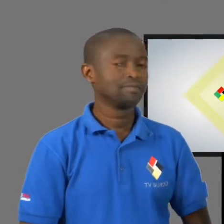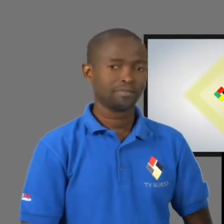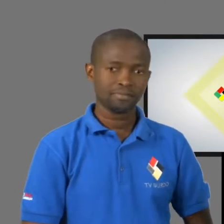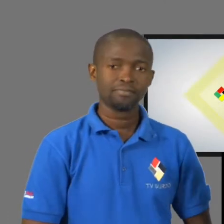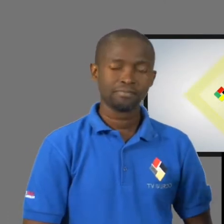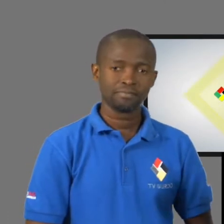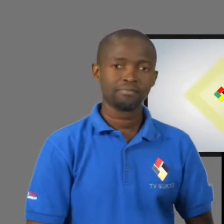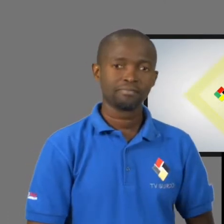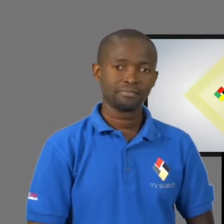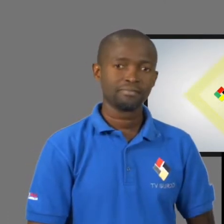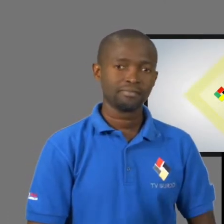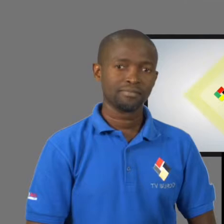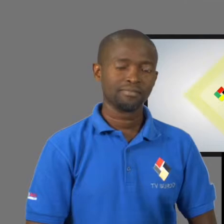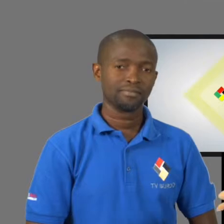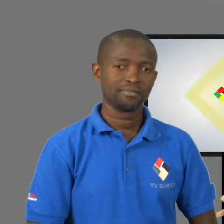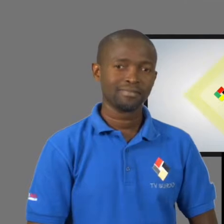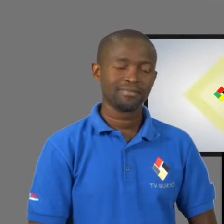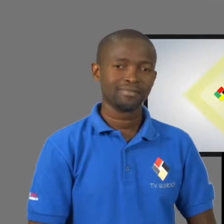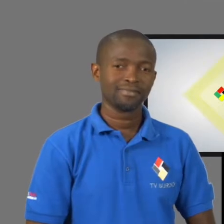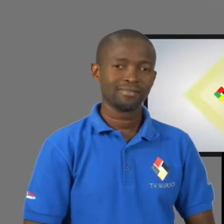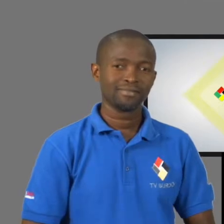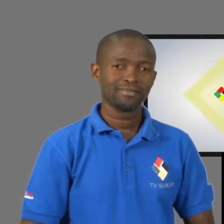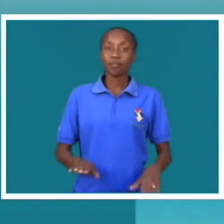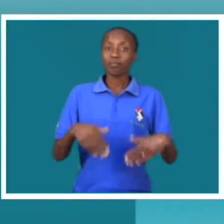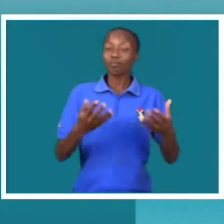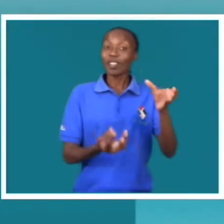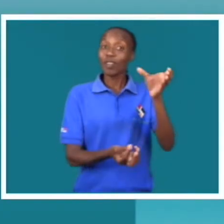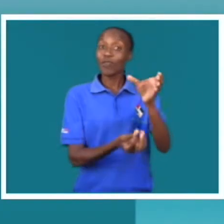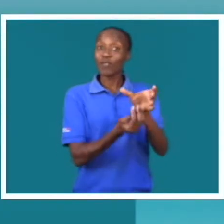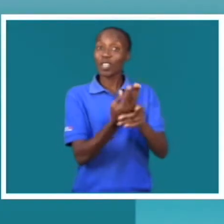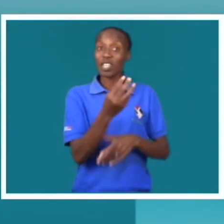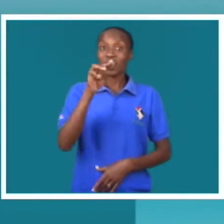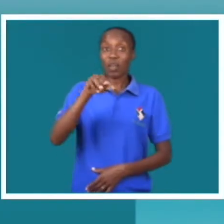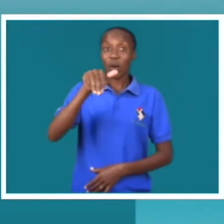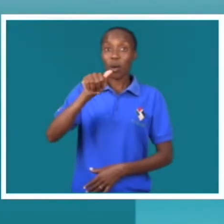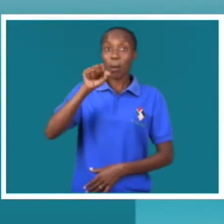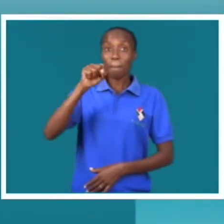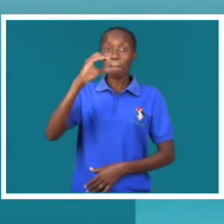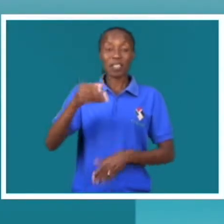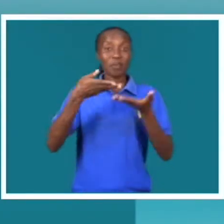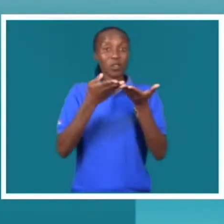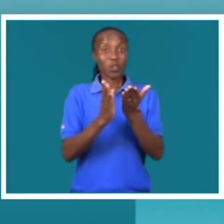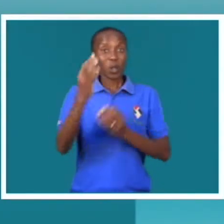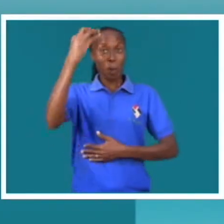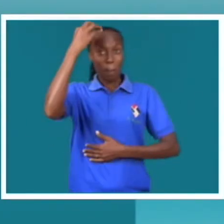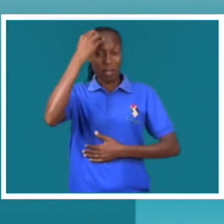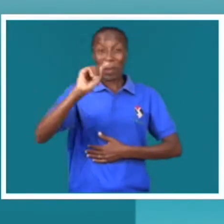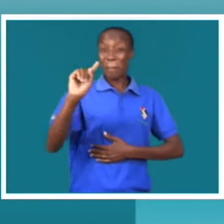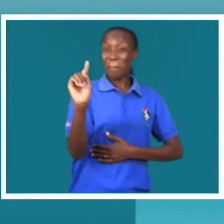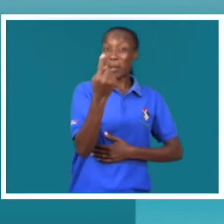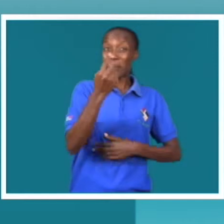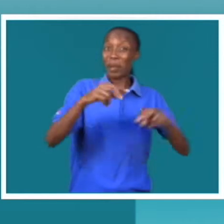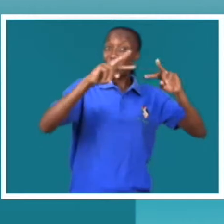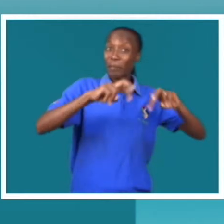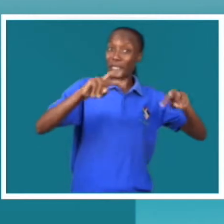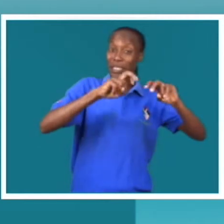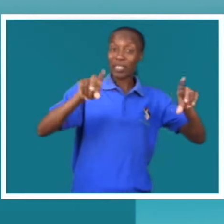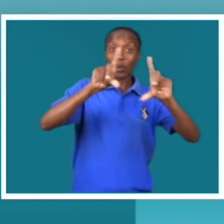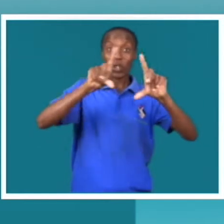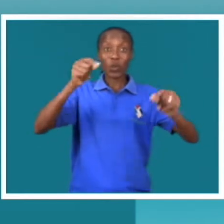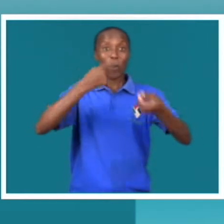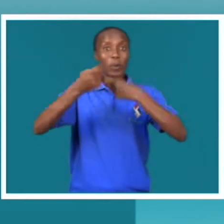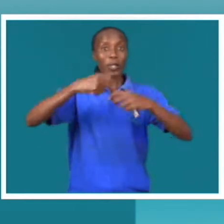financiamento deste setor. A Fundação Masque apresentou em Maputo a primeira pesquisa